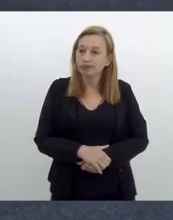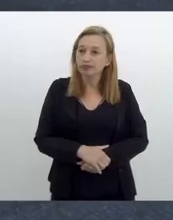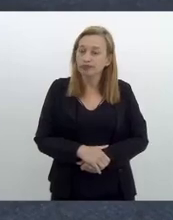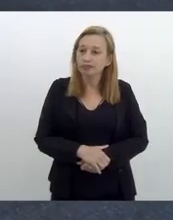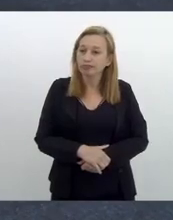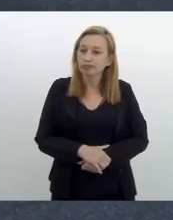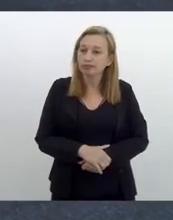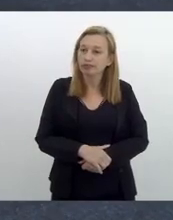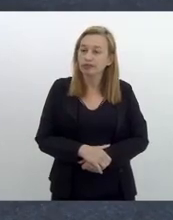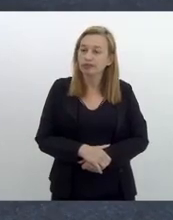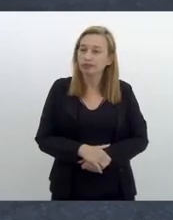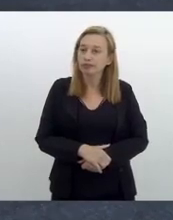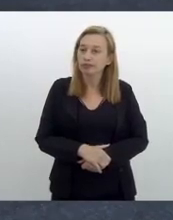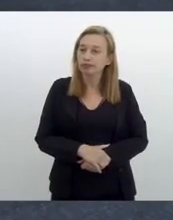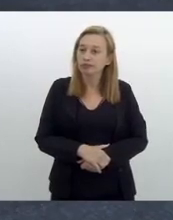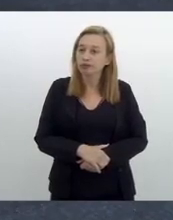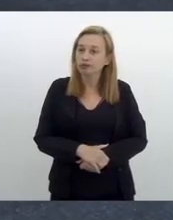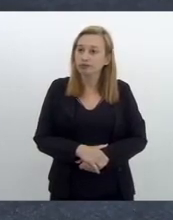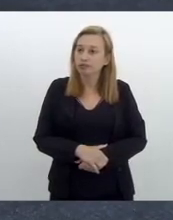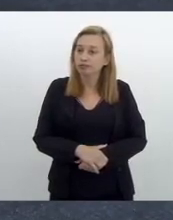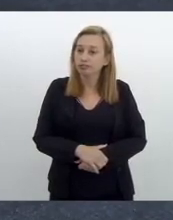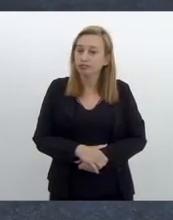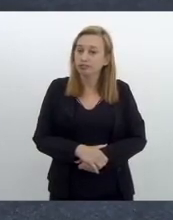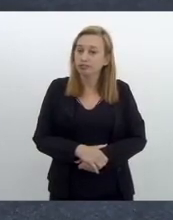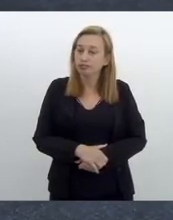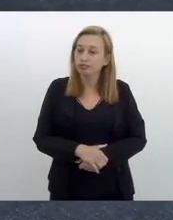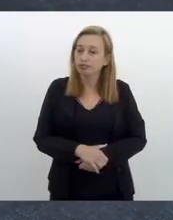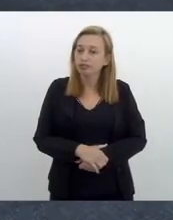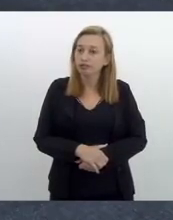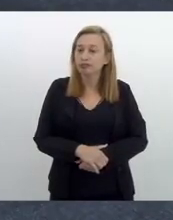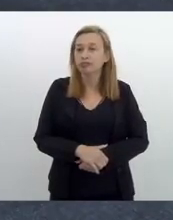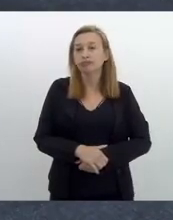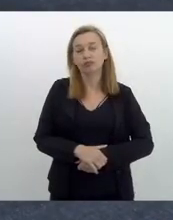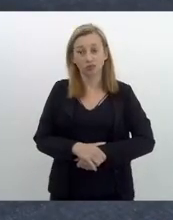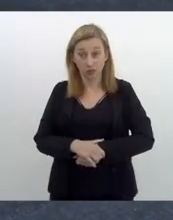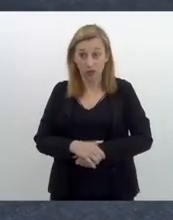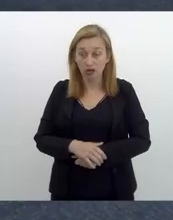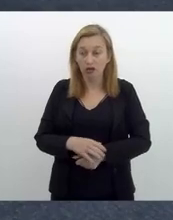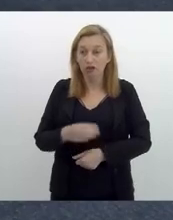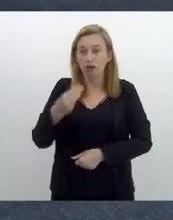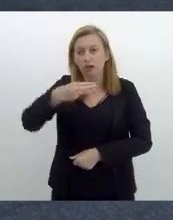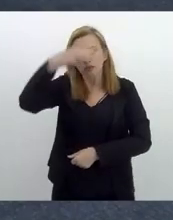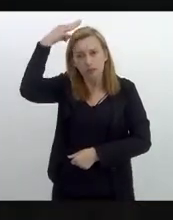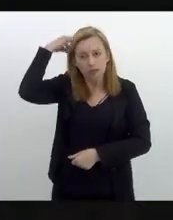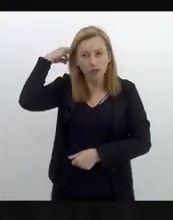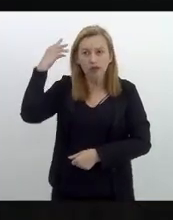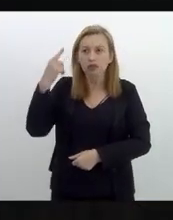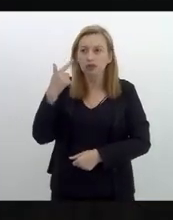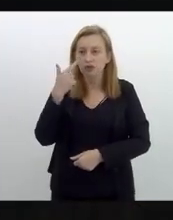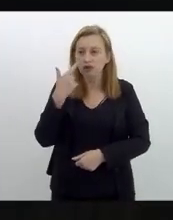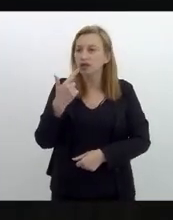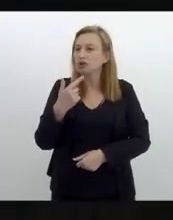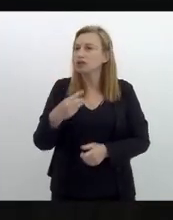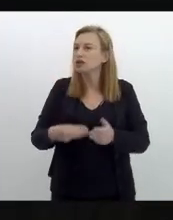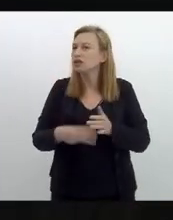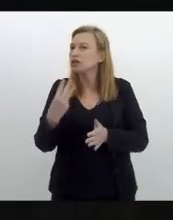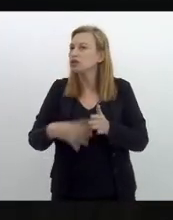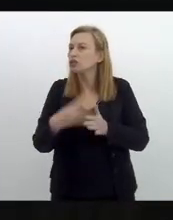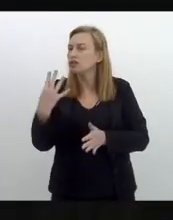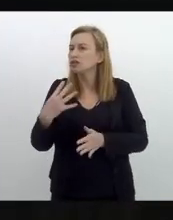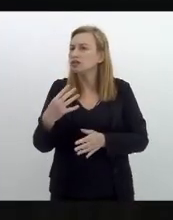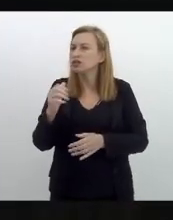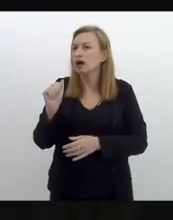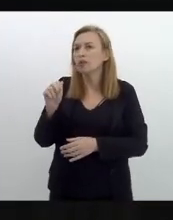no parágrafo olha só o Márcio nós falamos já por três, quatro vezes em relação ao